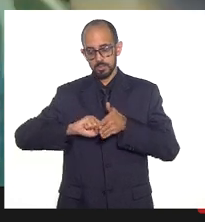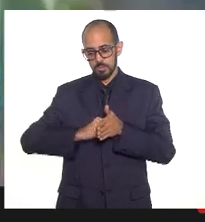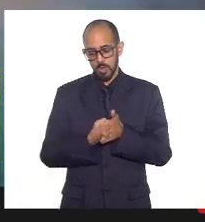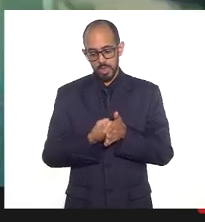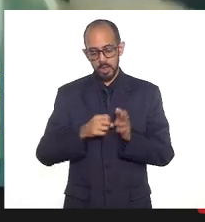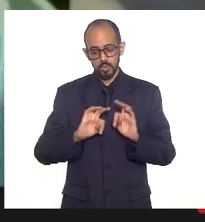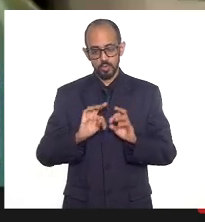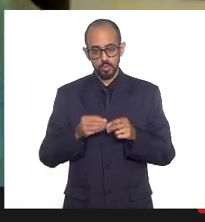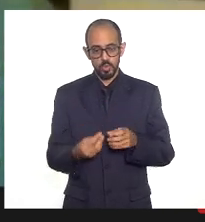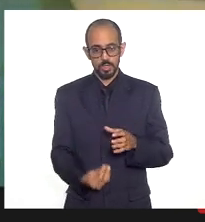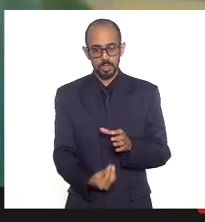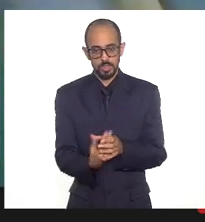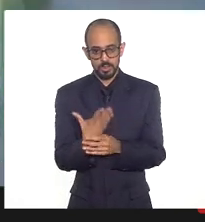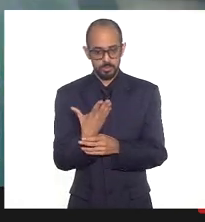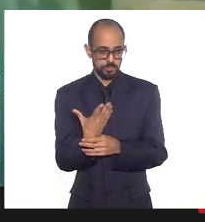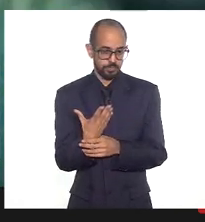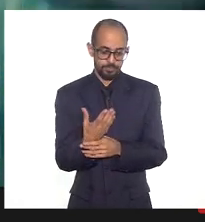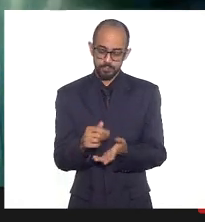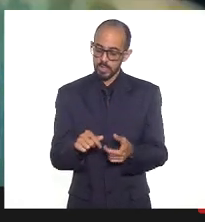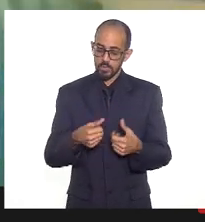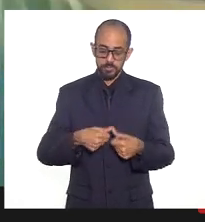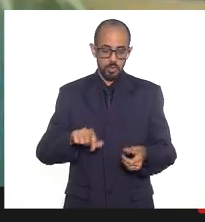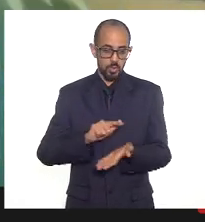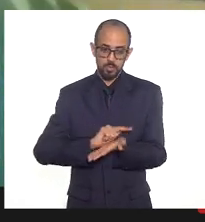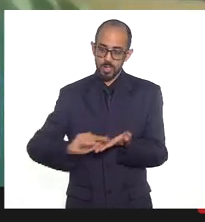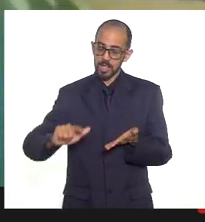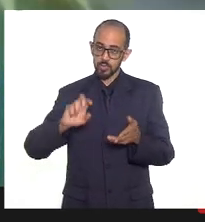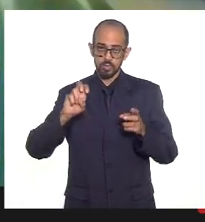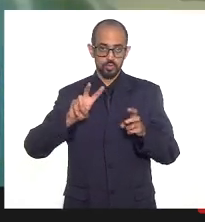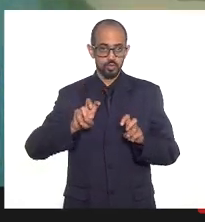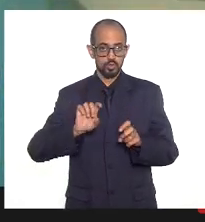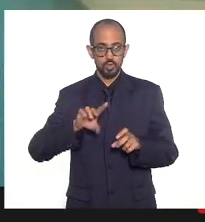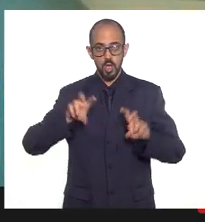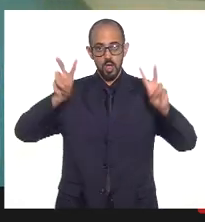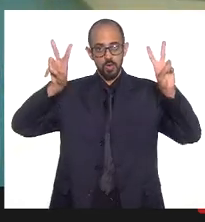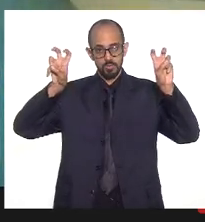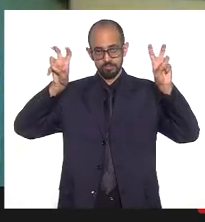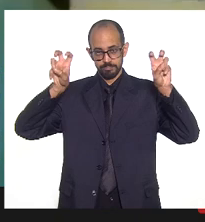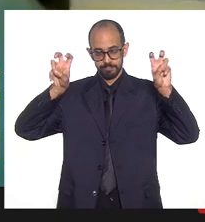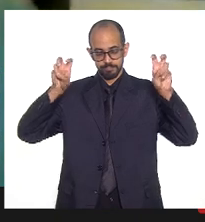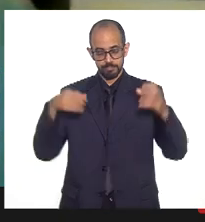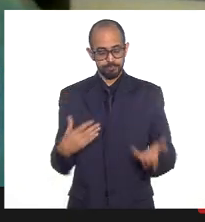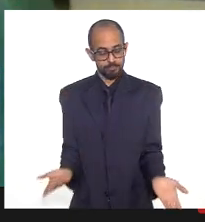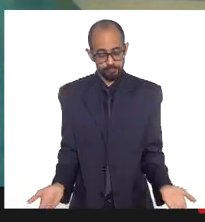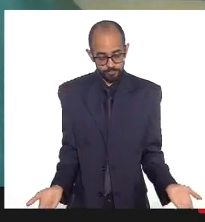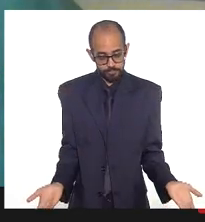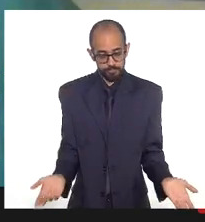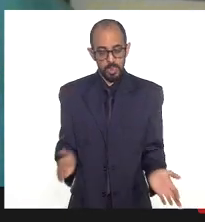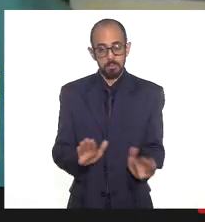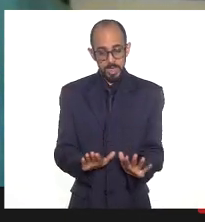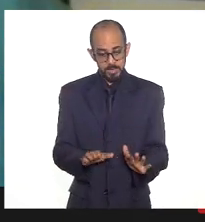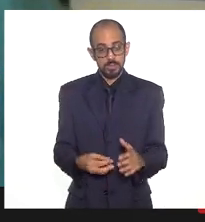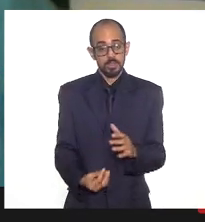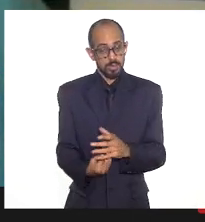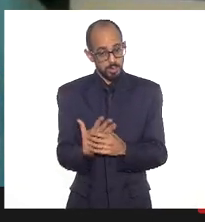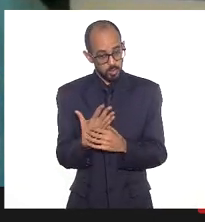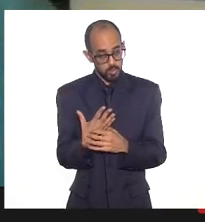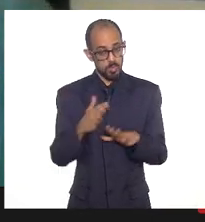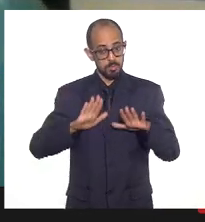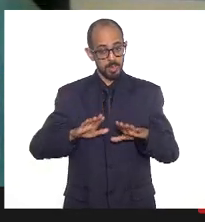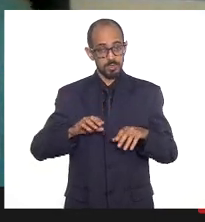seja, ficou como um vazio, assim, só o título. Criou o Conselho, mas não diz o que é. Mas está criado, só não